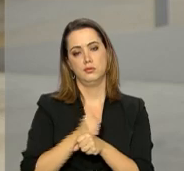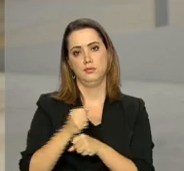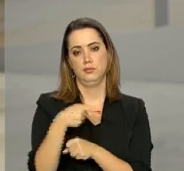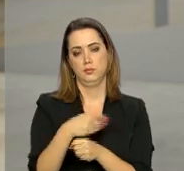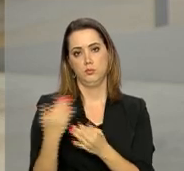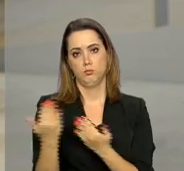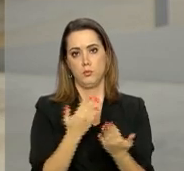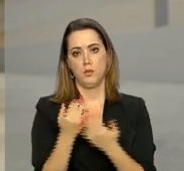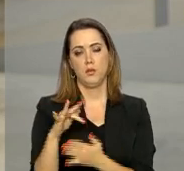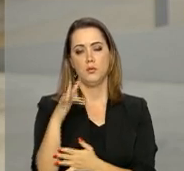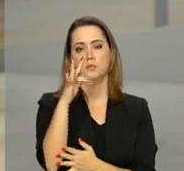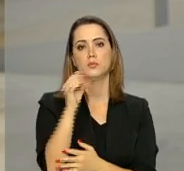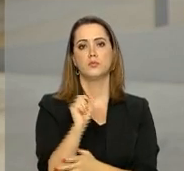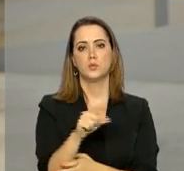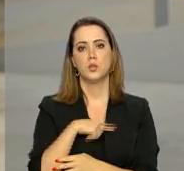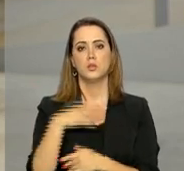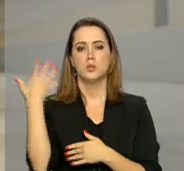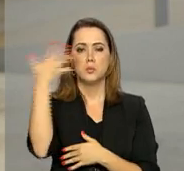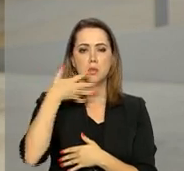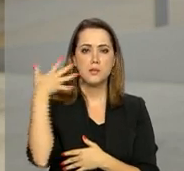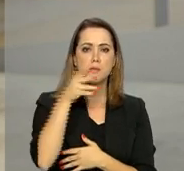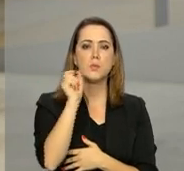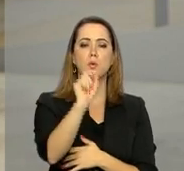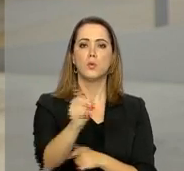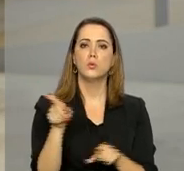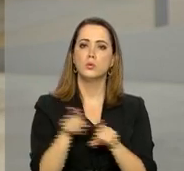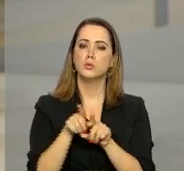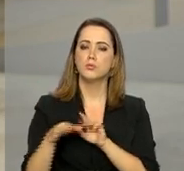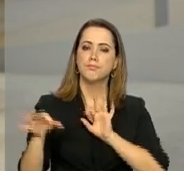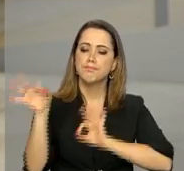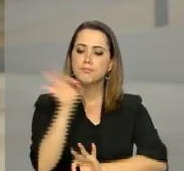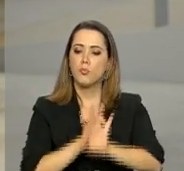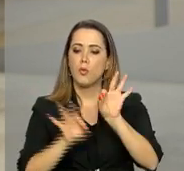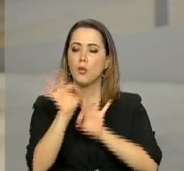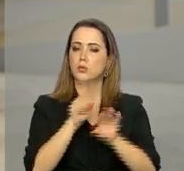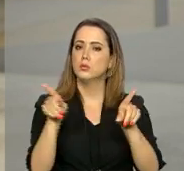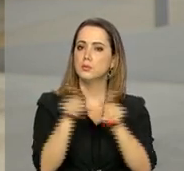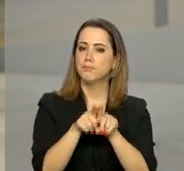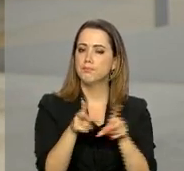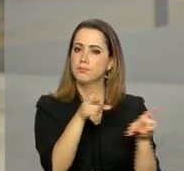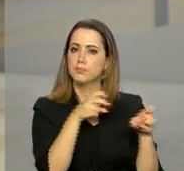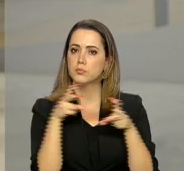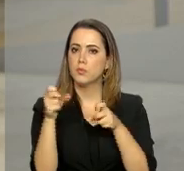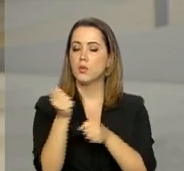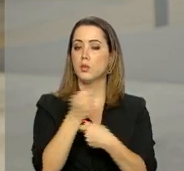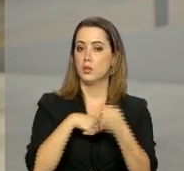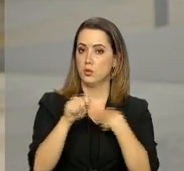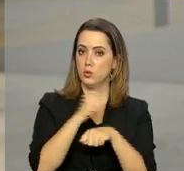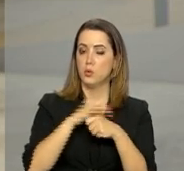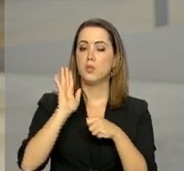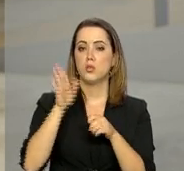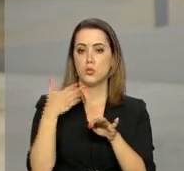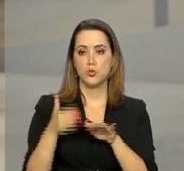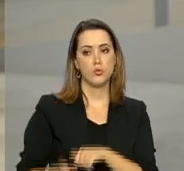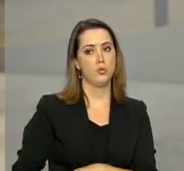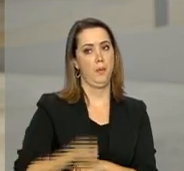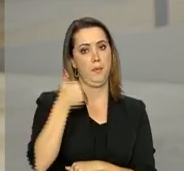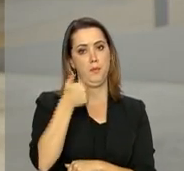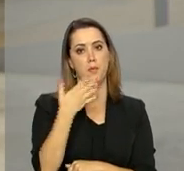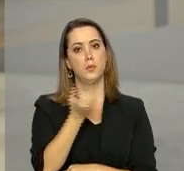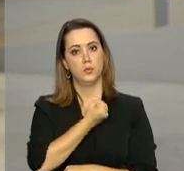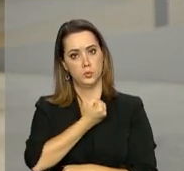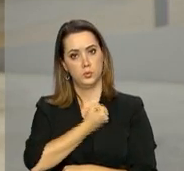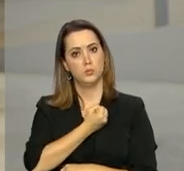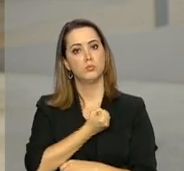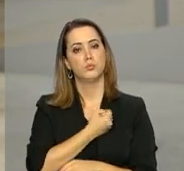da inflação. Ele também explicou que esse planejamento também levou em consideração que a economia já apresenta melhorias nos índices